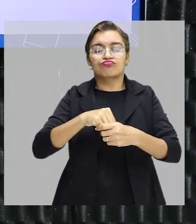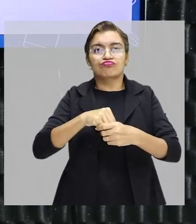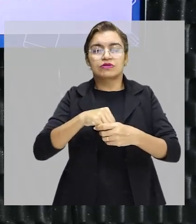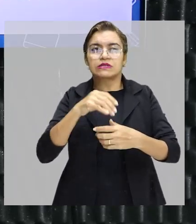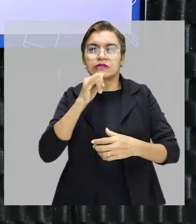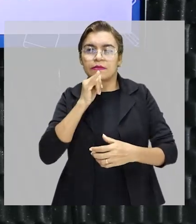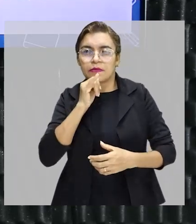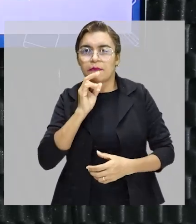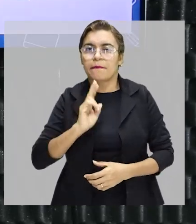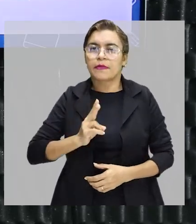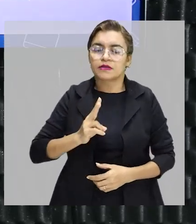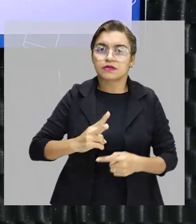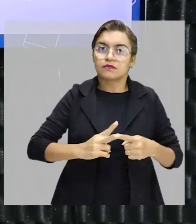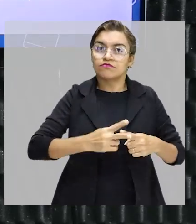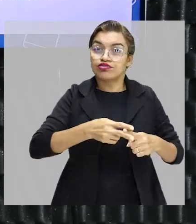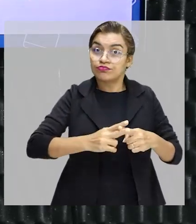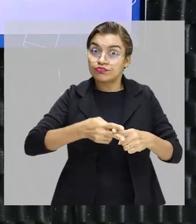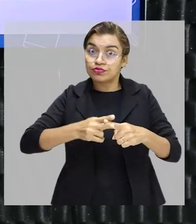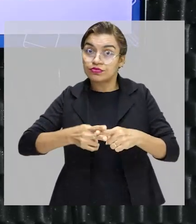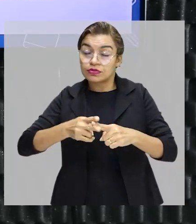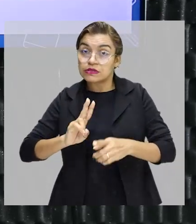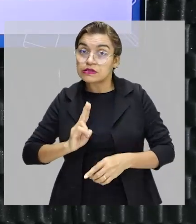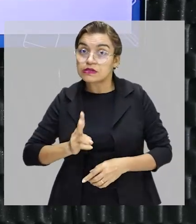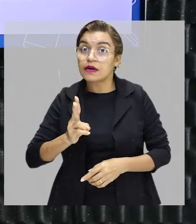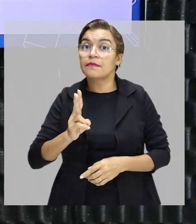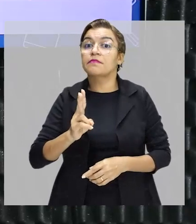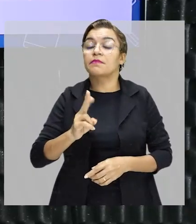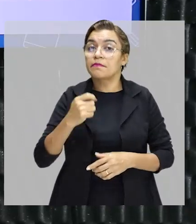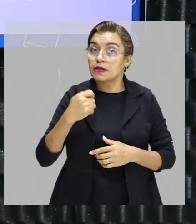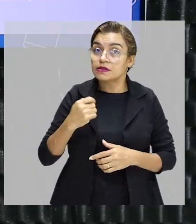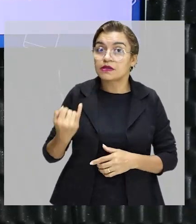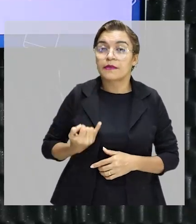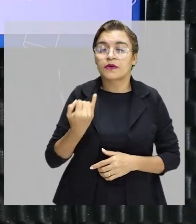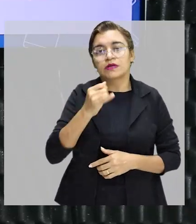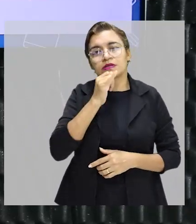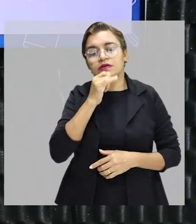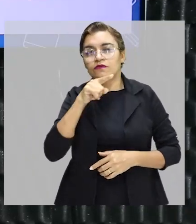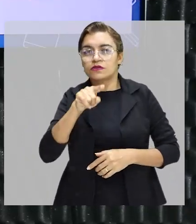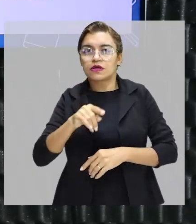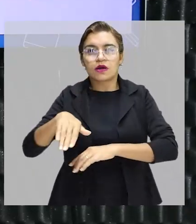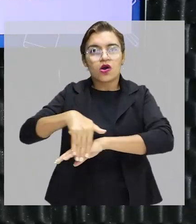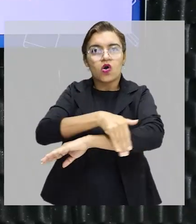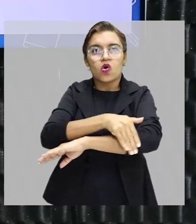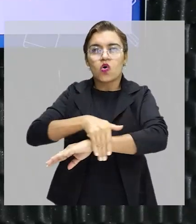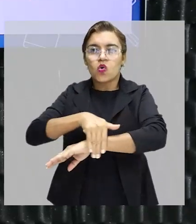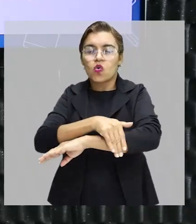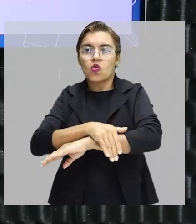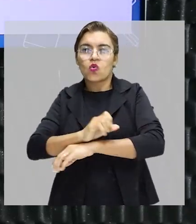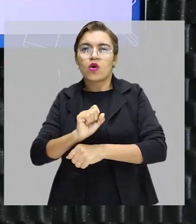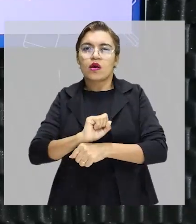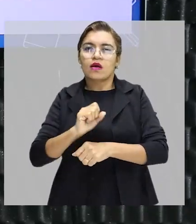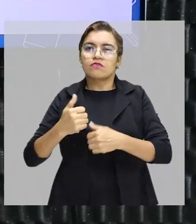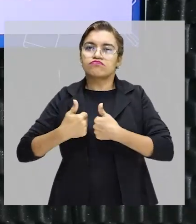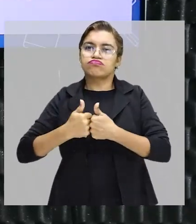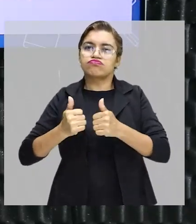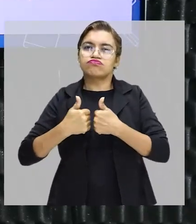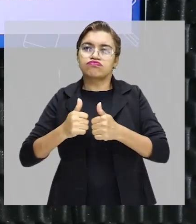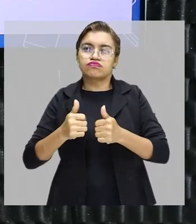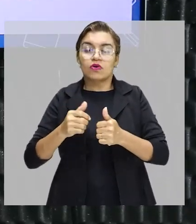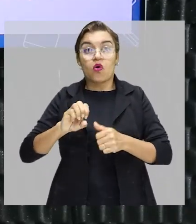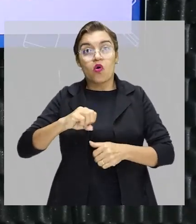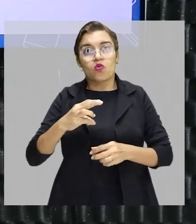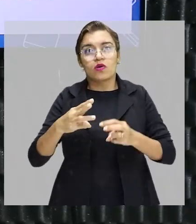revisão adequada. Então, você tá na rua, aí passa aquele ônibus, ou então aquele caminhão, e